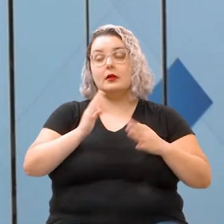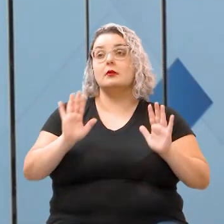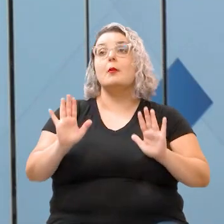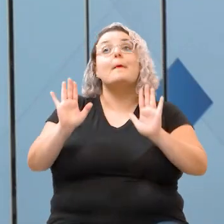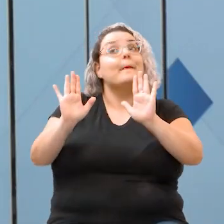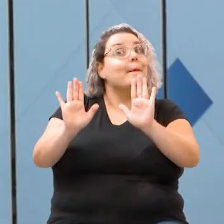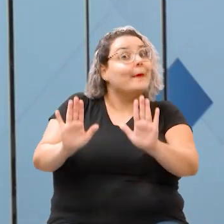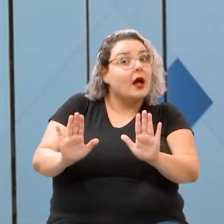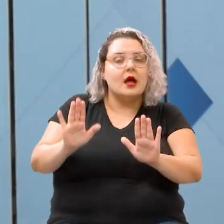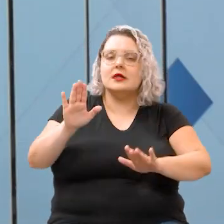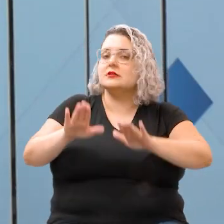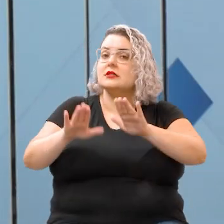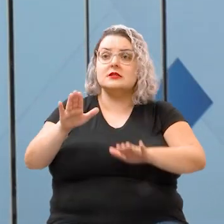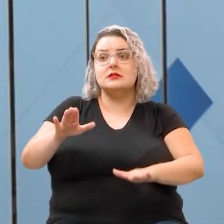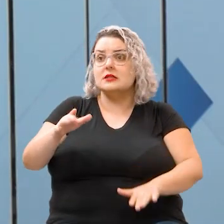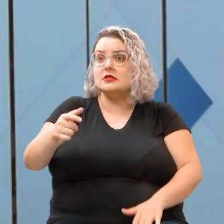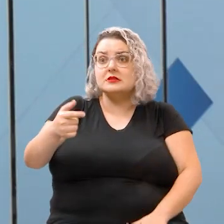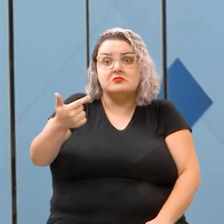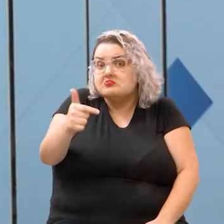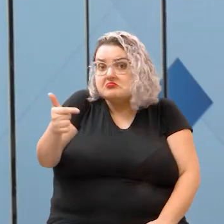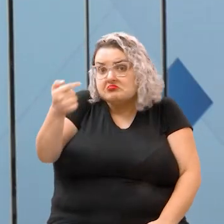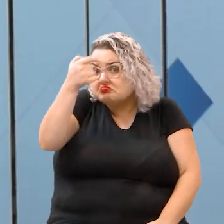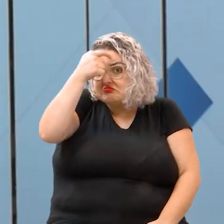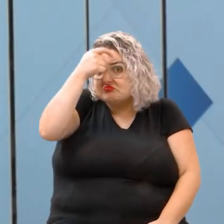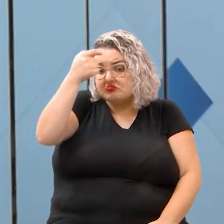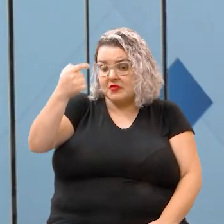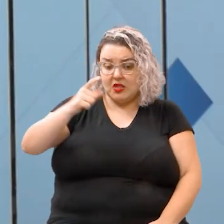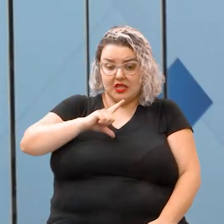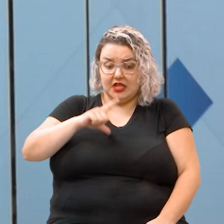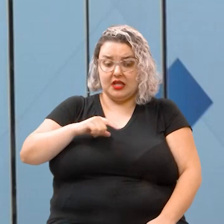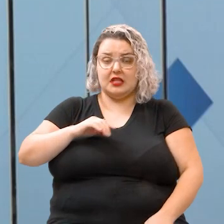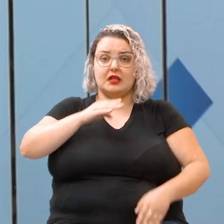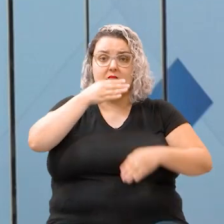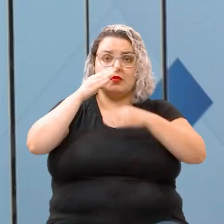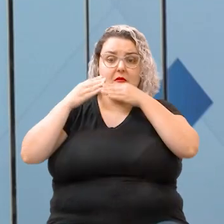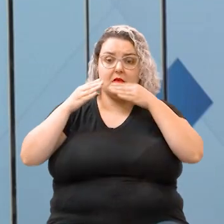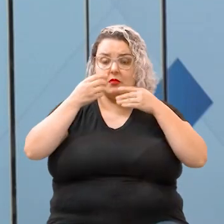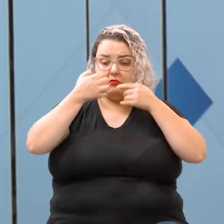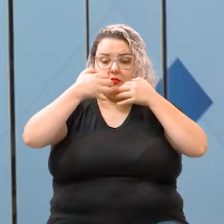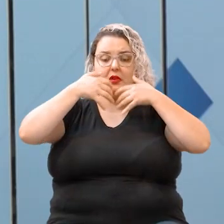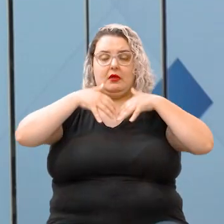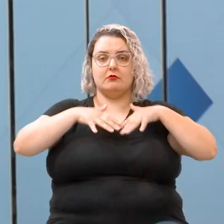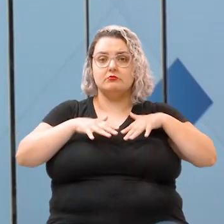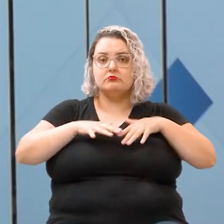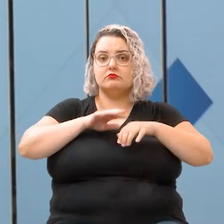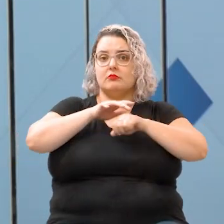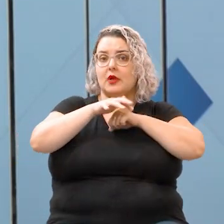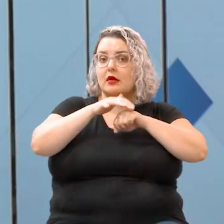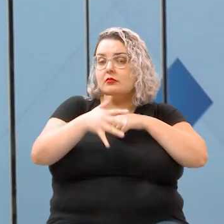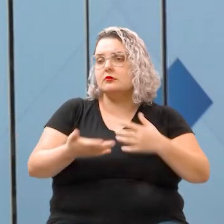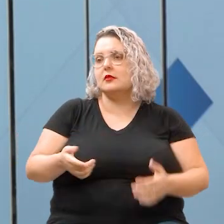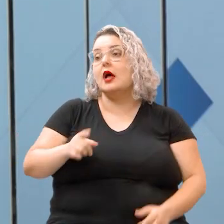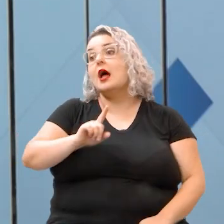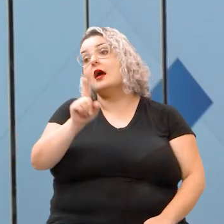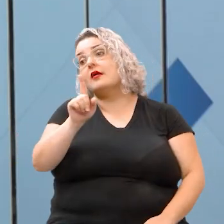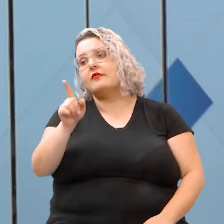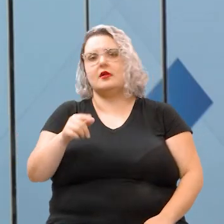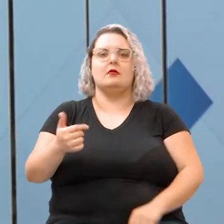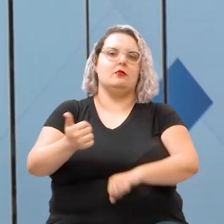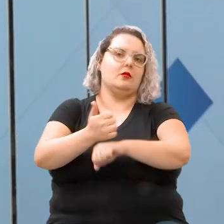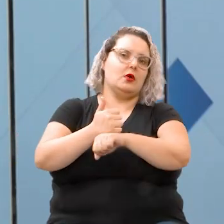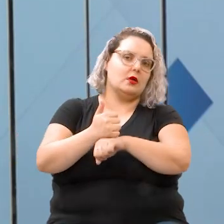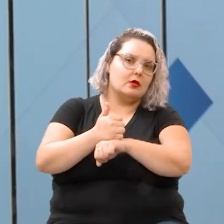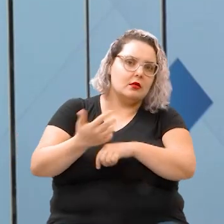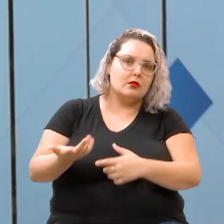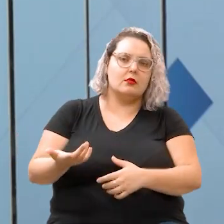às vezes nem tem consciência de que ele tenha a infecção na boca, mas ele vai procurar um atendimento lá, né? E se ele